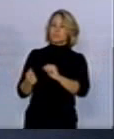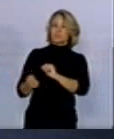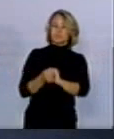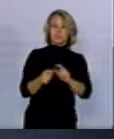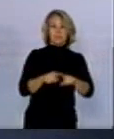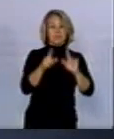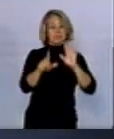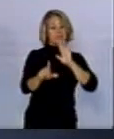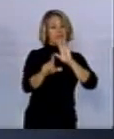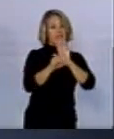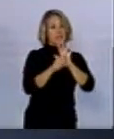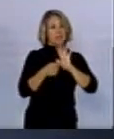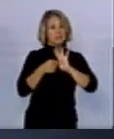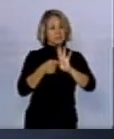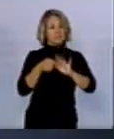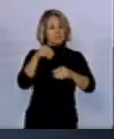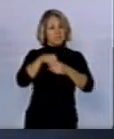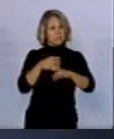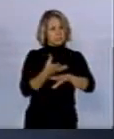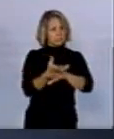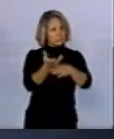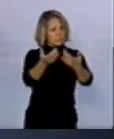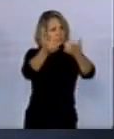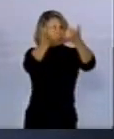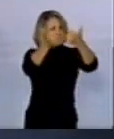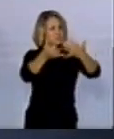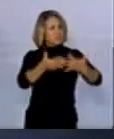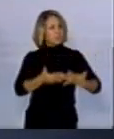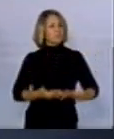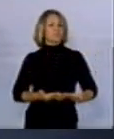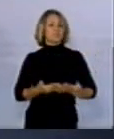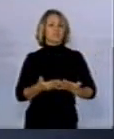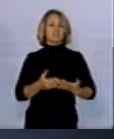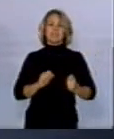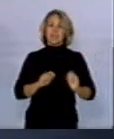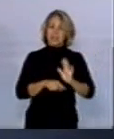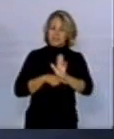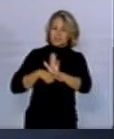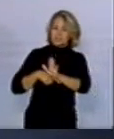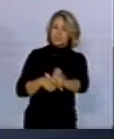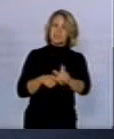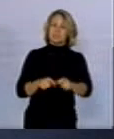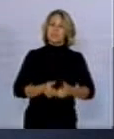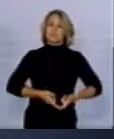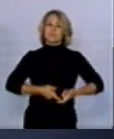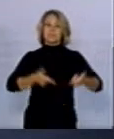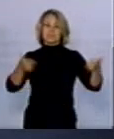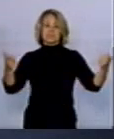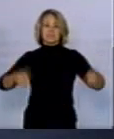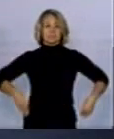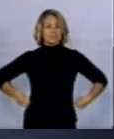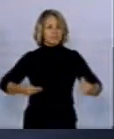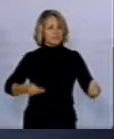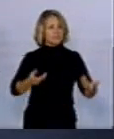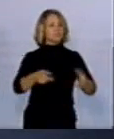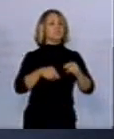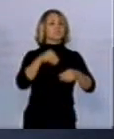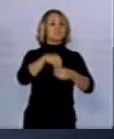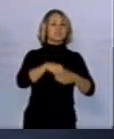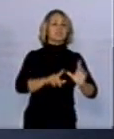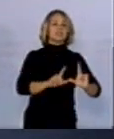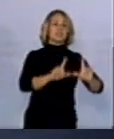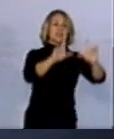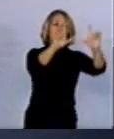SEAC, exatamente nesse contexto, se mostra como muito favorável na medida em que ela promove uma ampliação dos investimentos em redes de